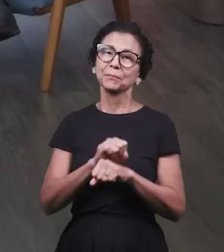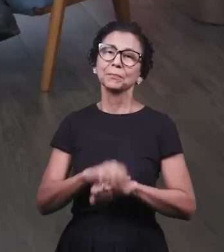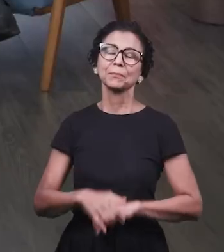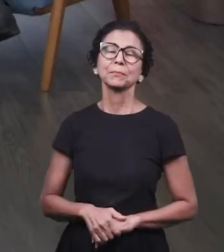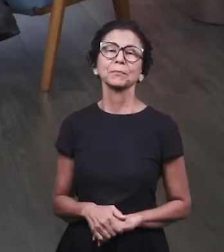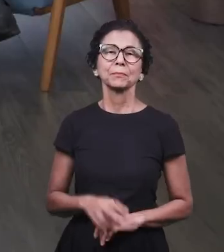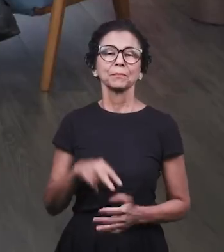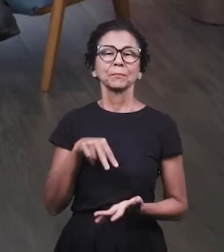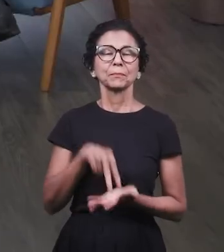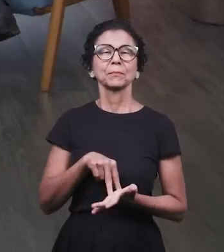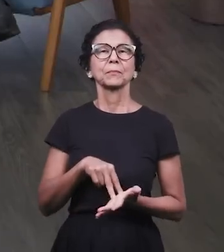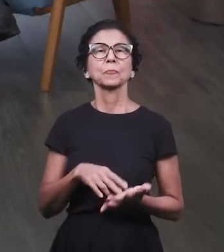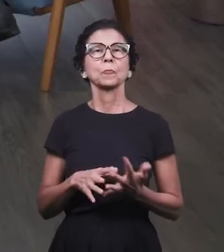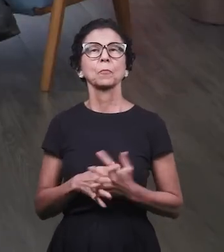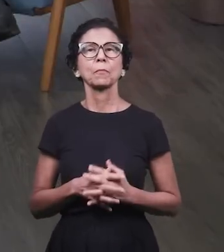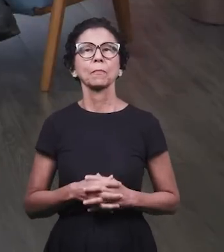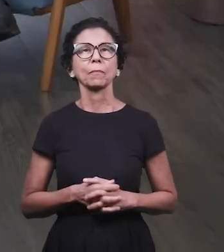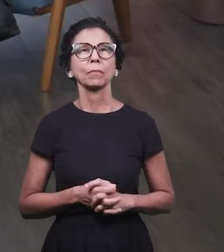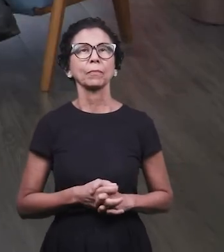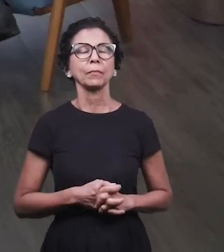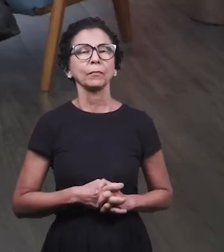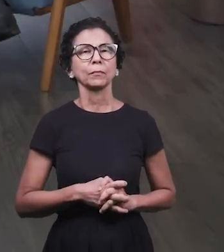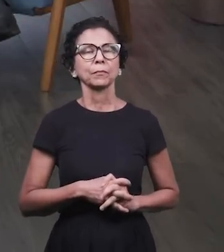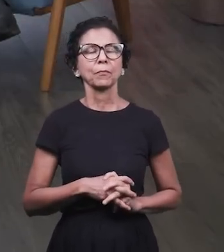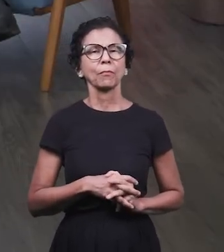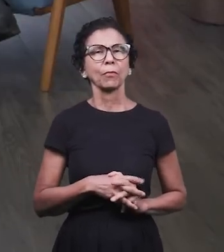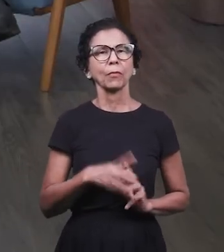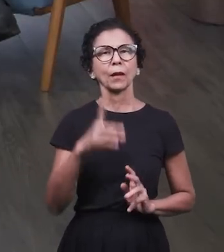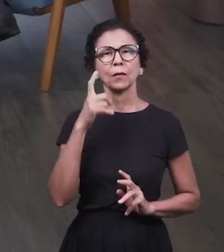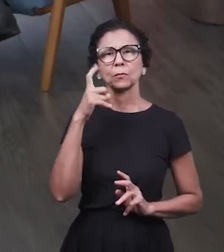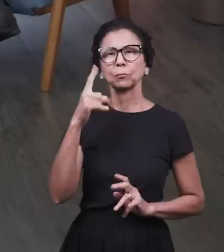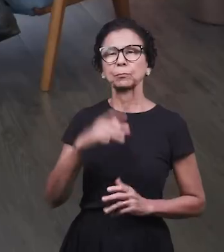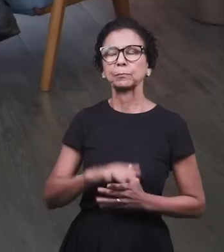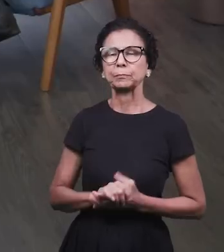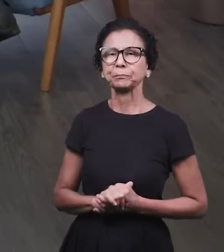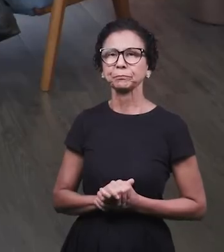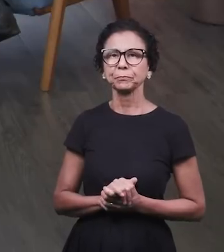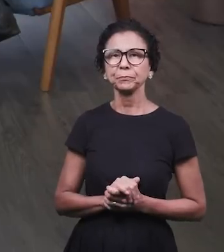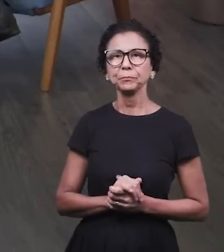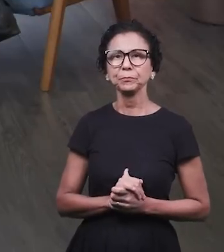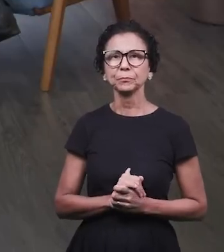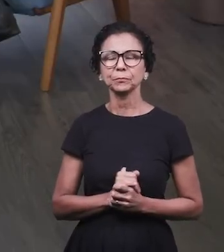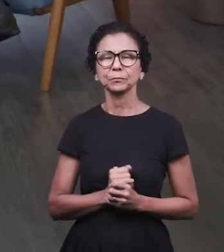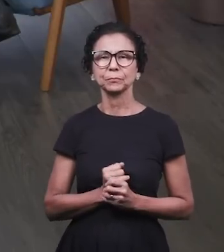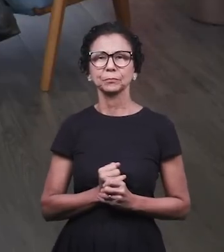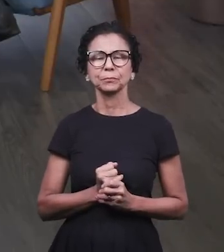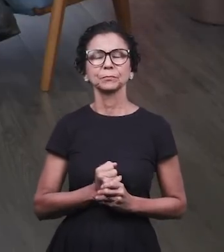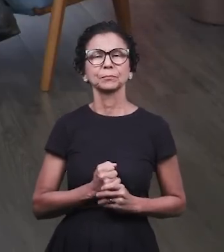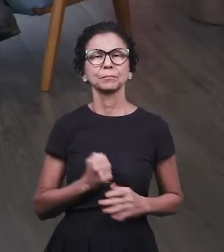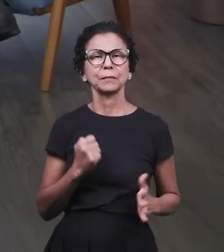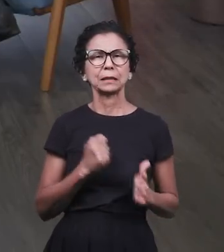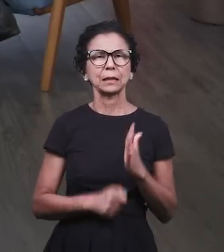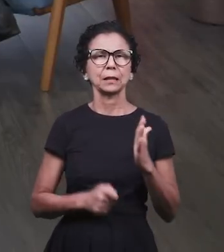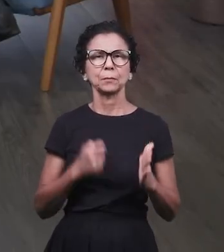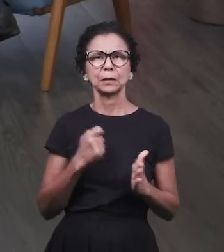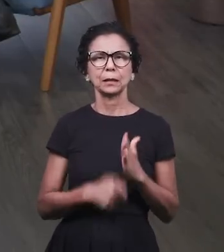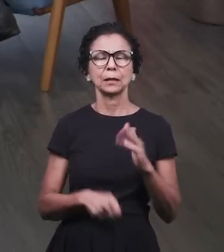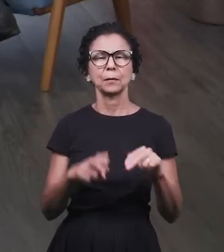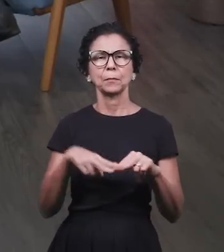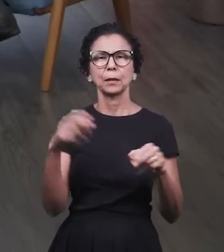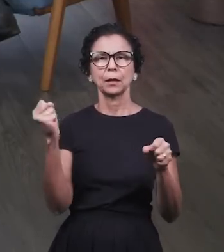Glória a Jesus. eu acho interessante esse adjetivo, né? Combati o bom combate.